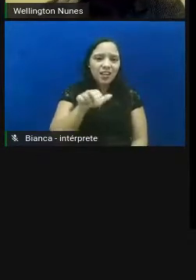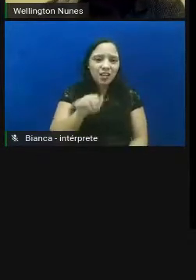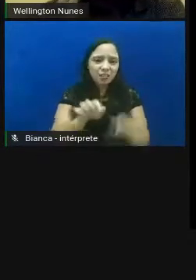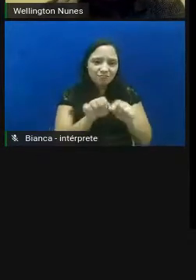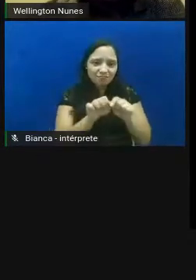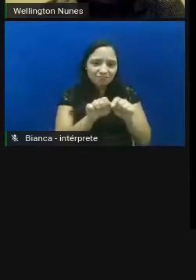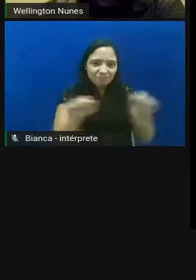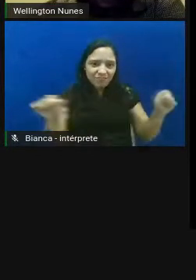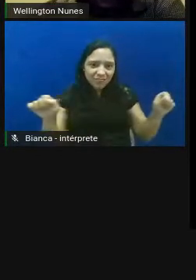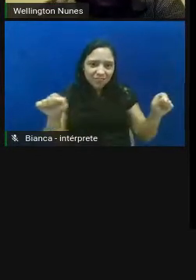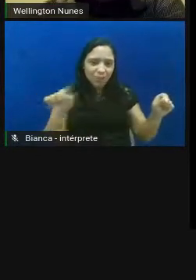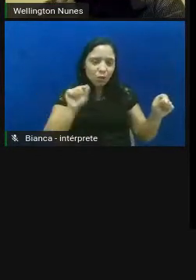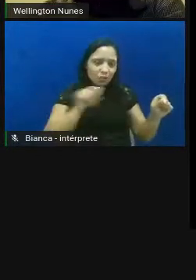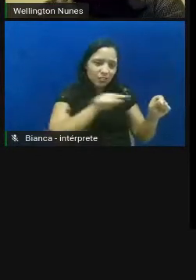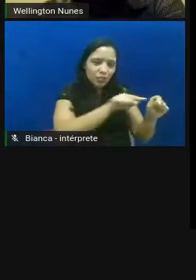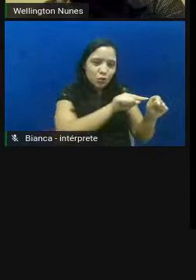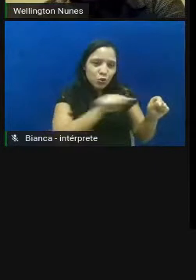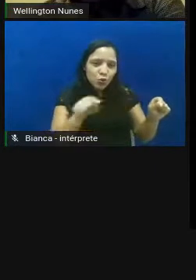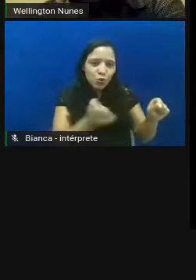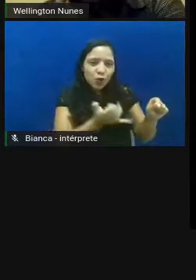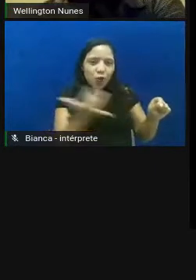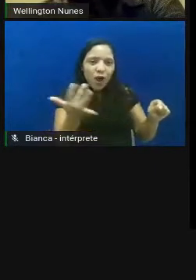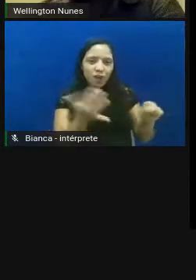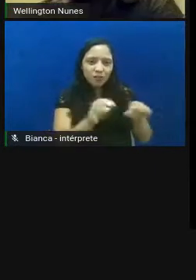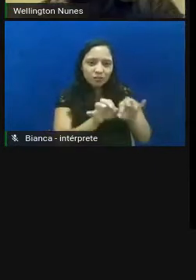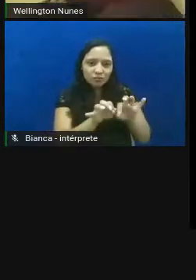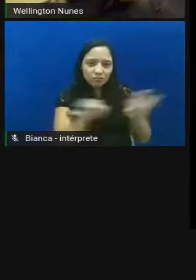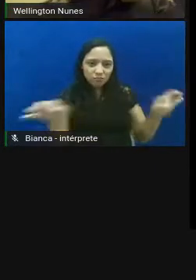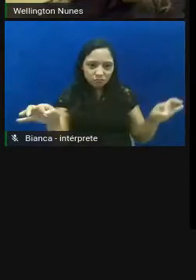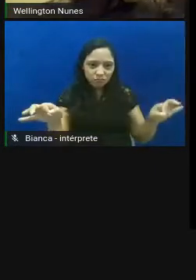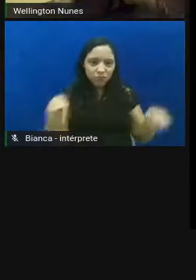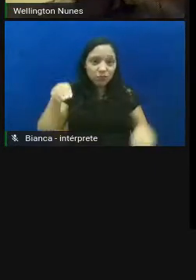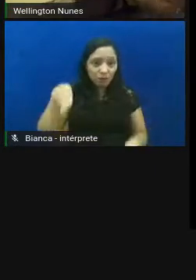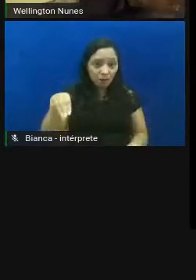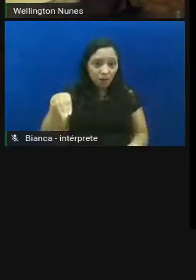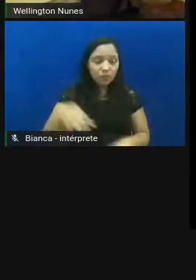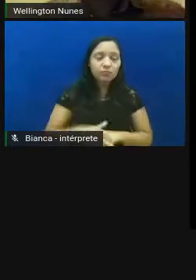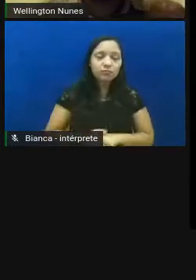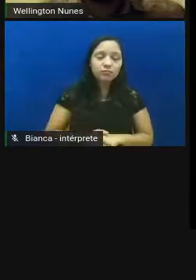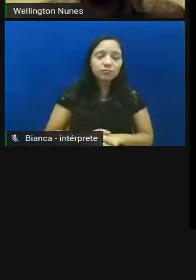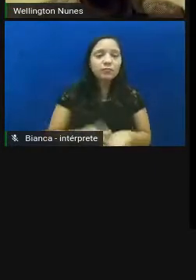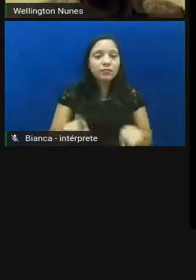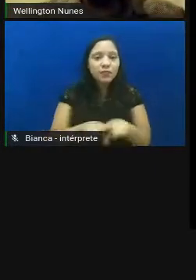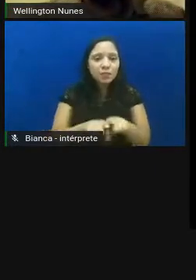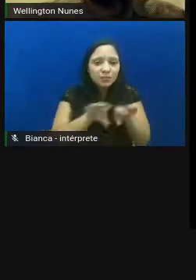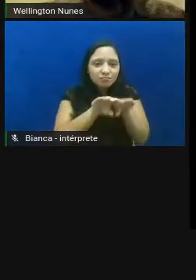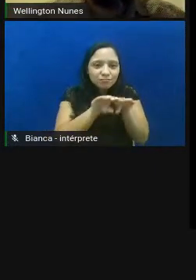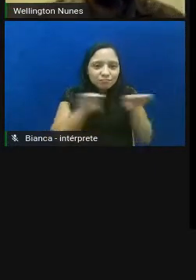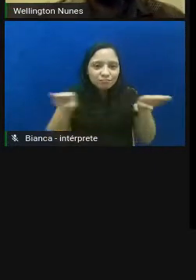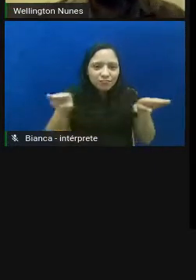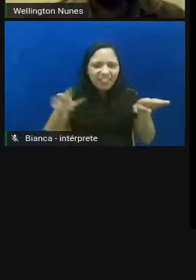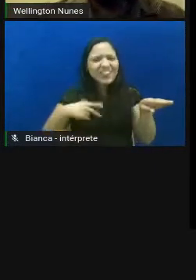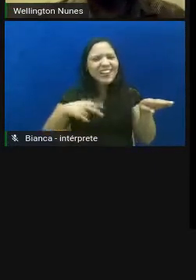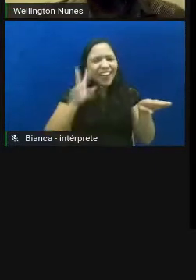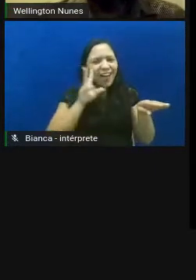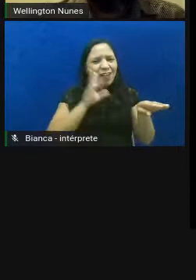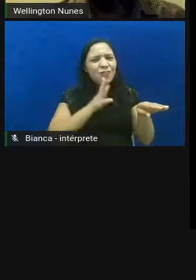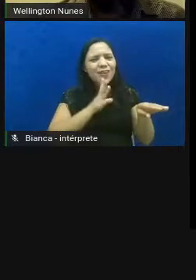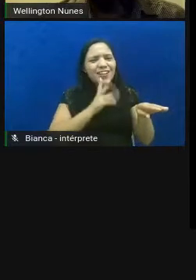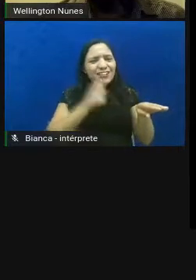estação total. Nivelamento. Lembra que eu falei agora há pouco lá dos lotes que podem estar